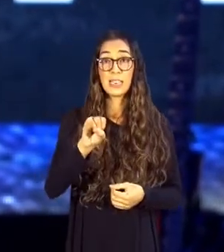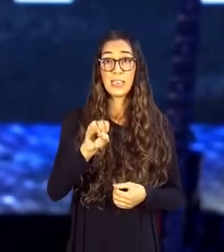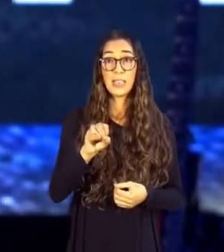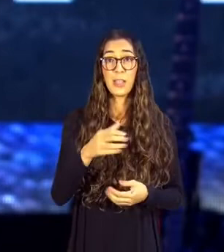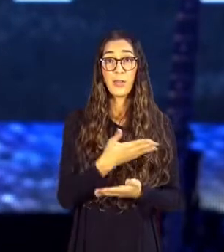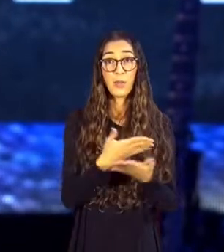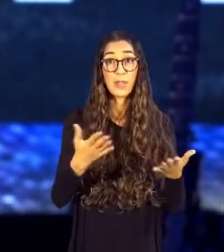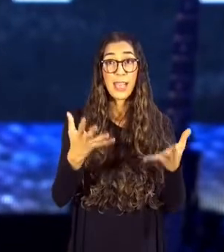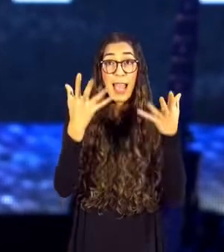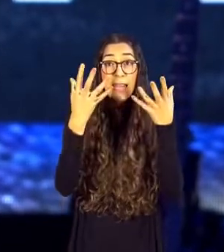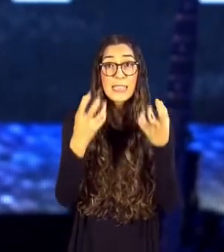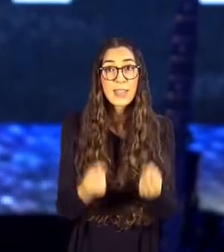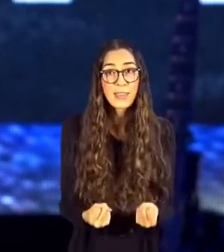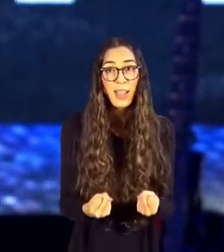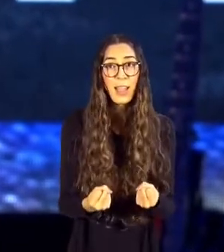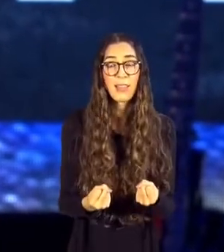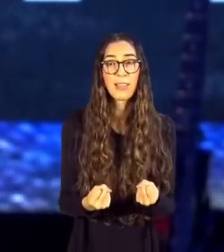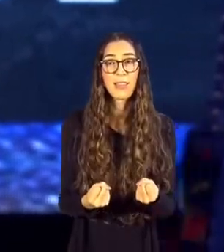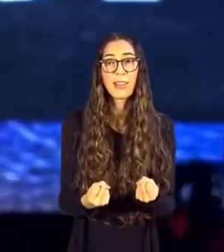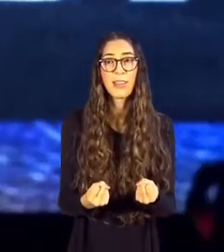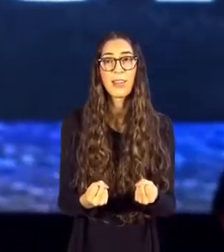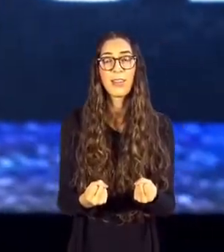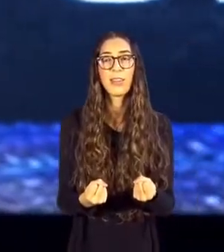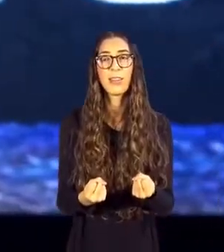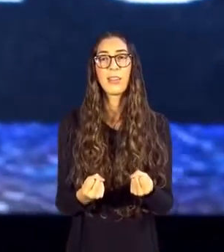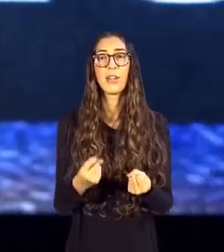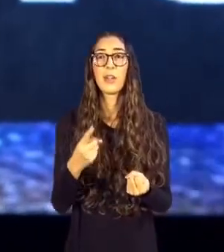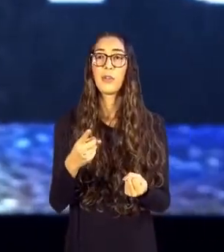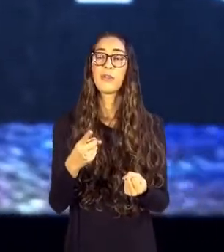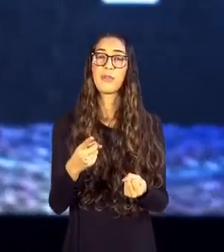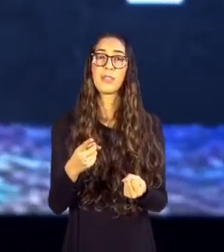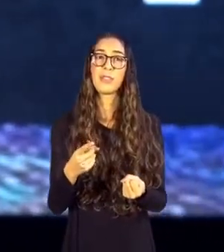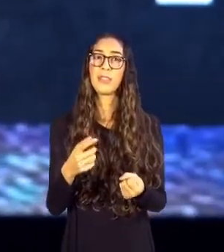isso vai acontecer. Mas nós temos ferramentas